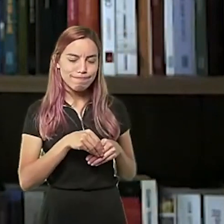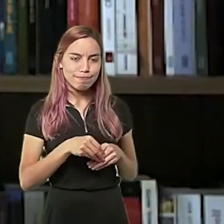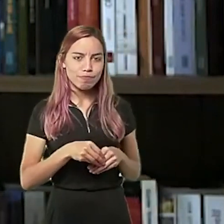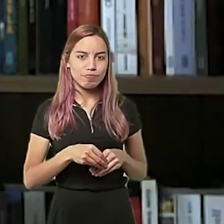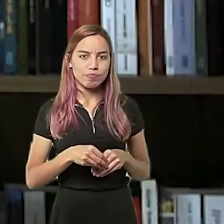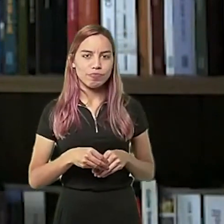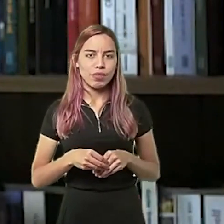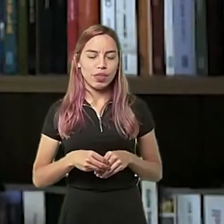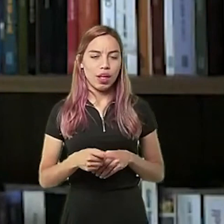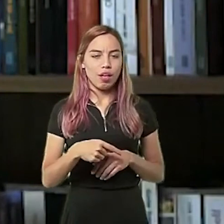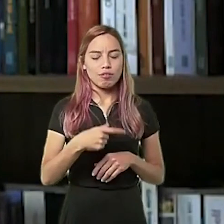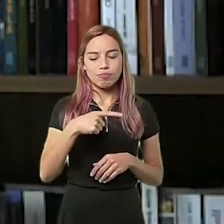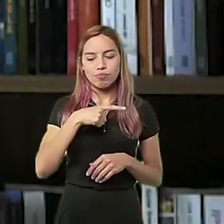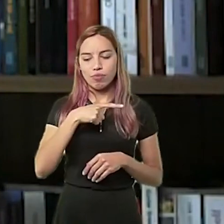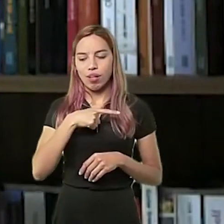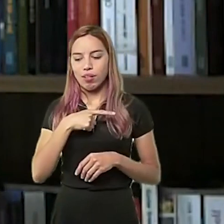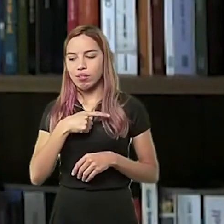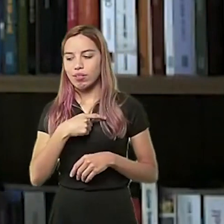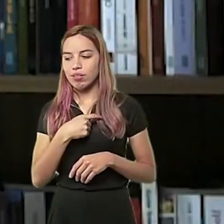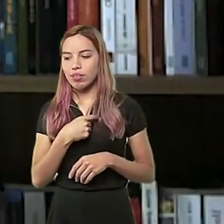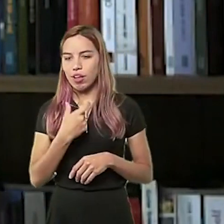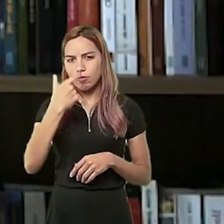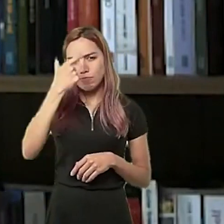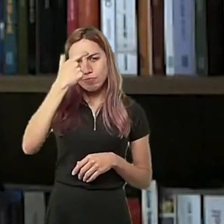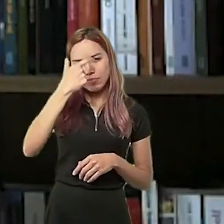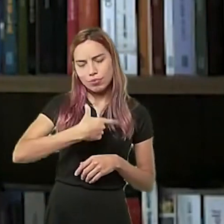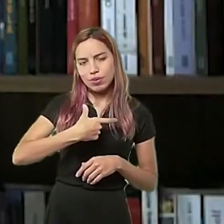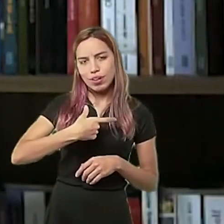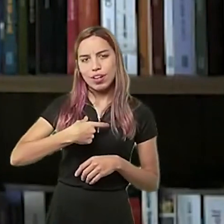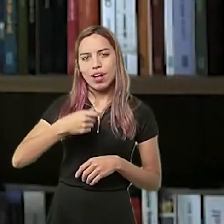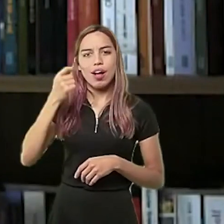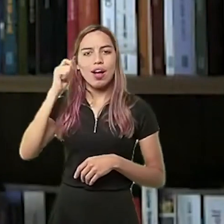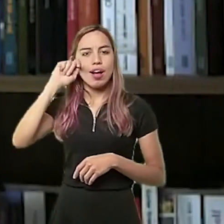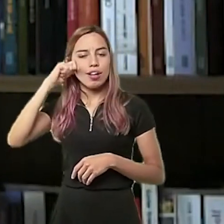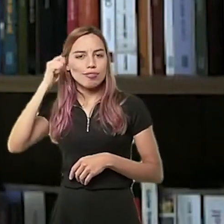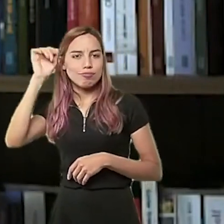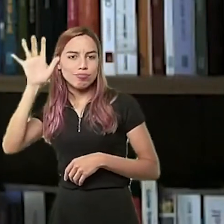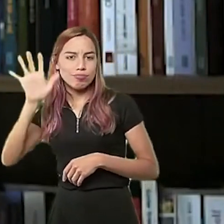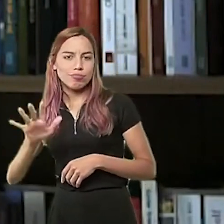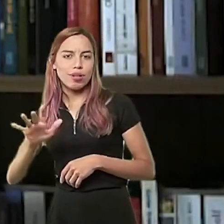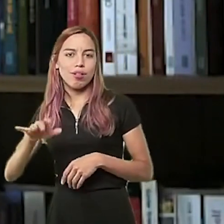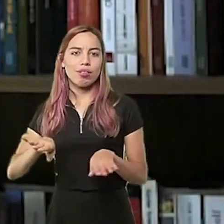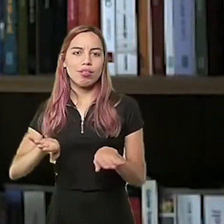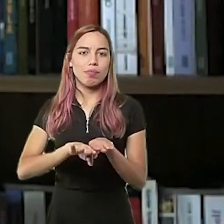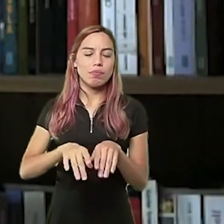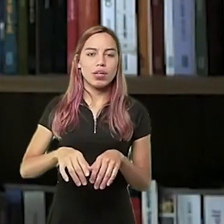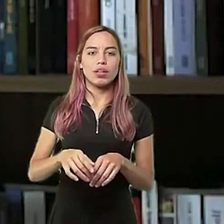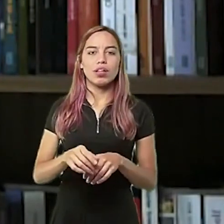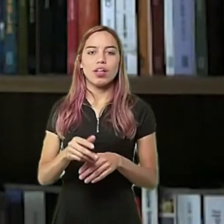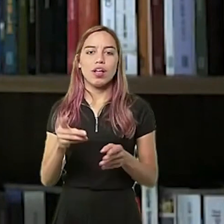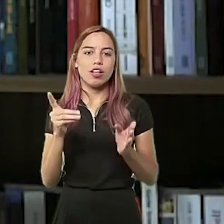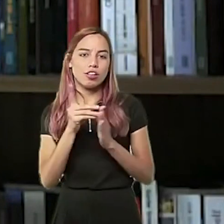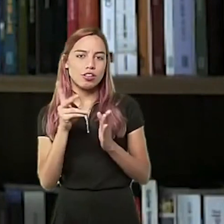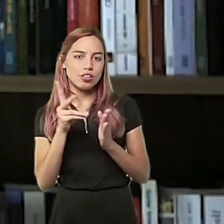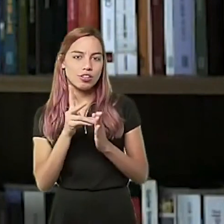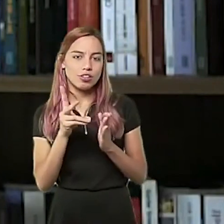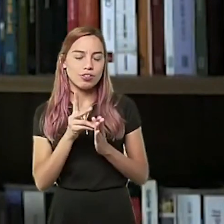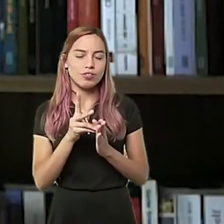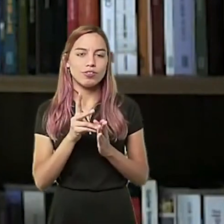ancestralidade indígena, para a minha ancestralidade ibérica, né, que está do lado materno também. Ou